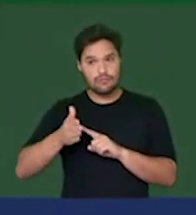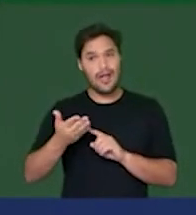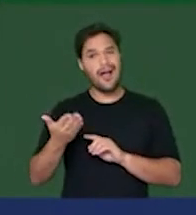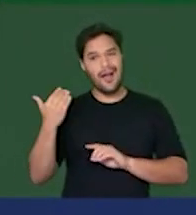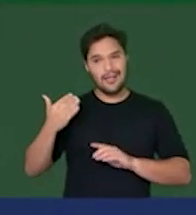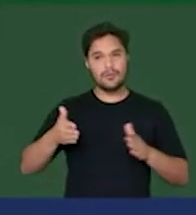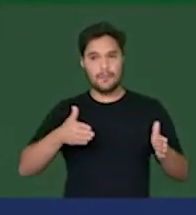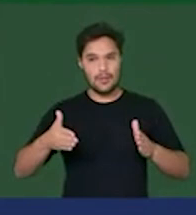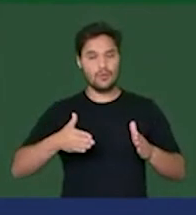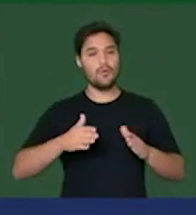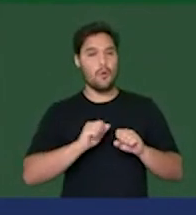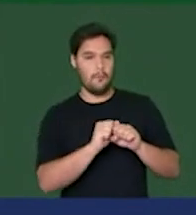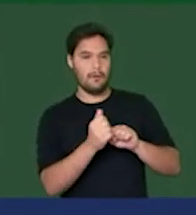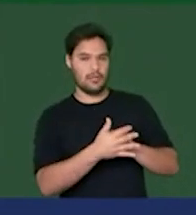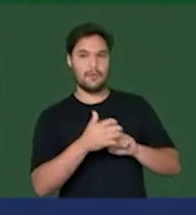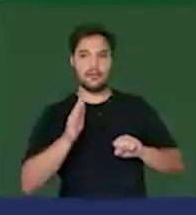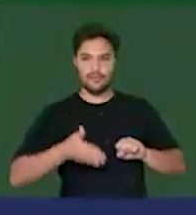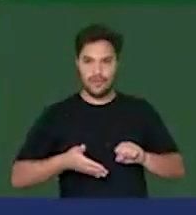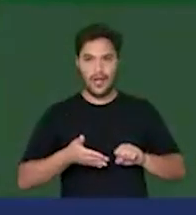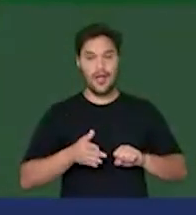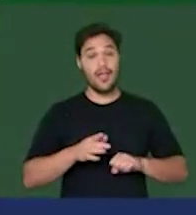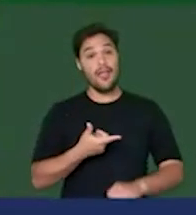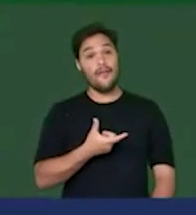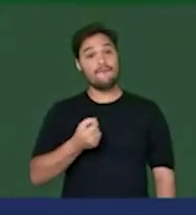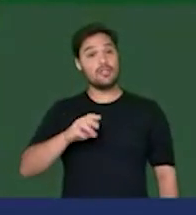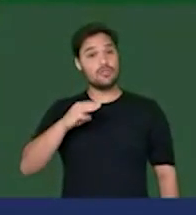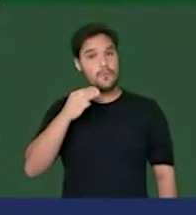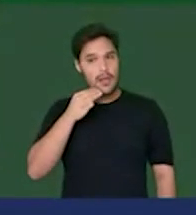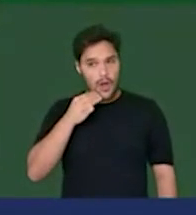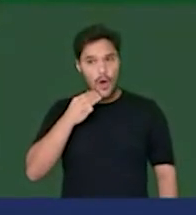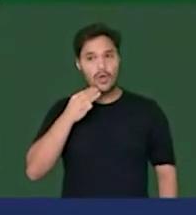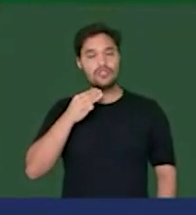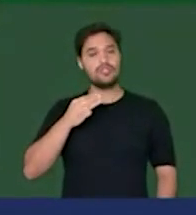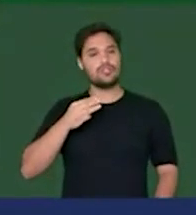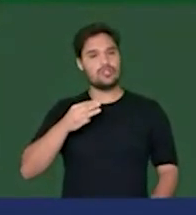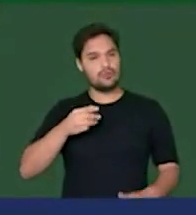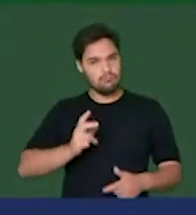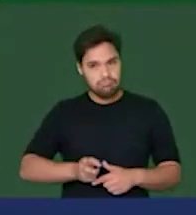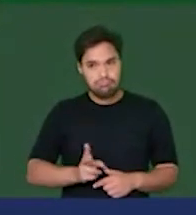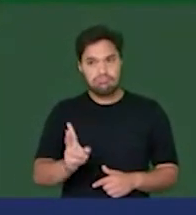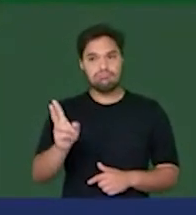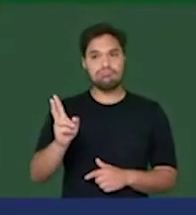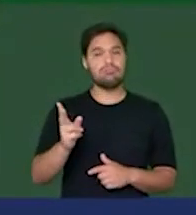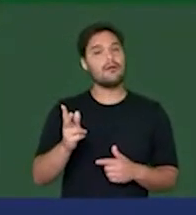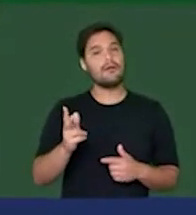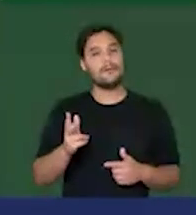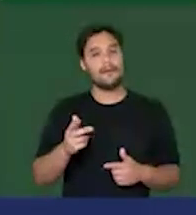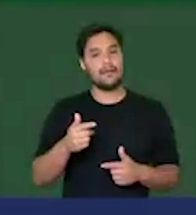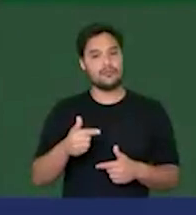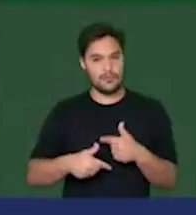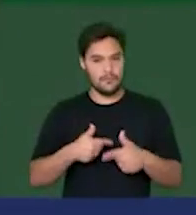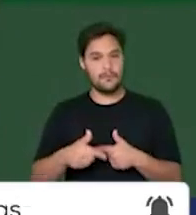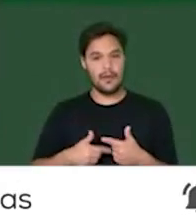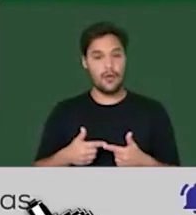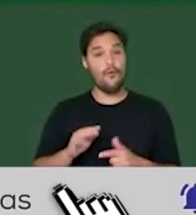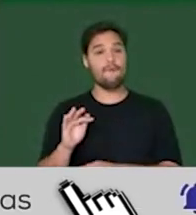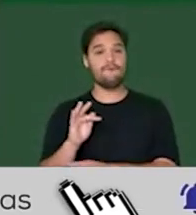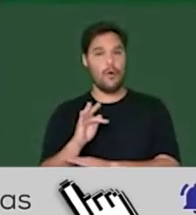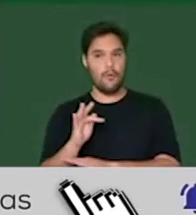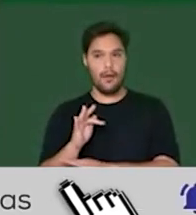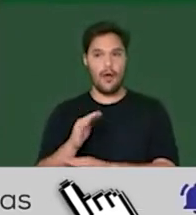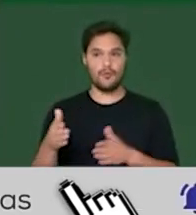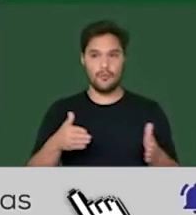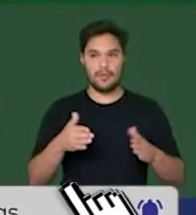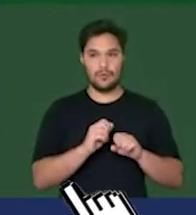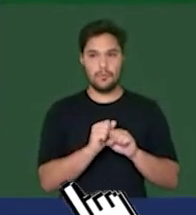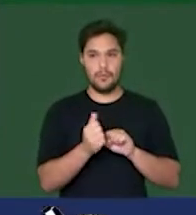a pandemia e garantiu mais de 20 milhões de empregos, a manutenção de mais de 20 milhões de empregos formais durante